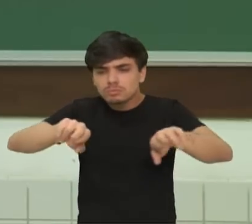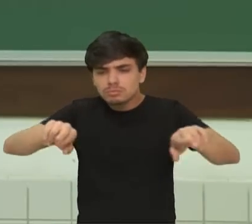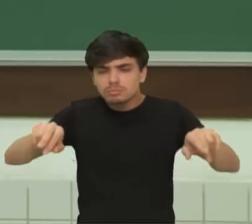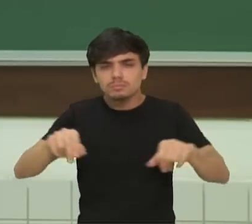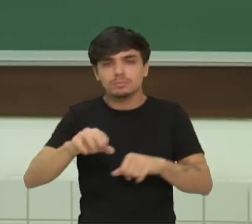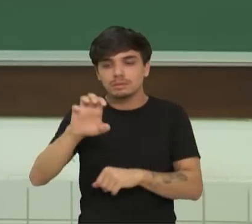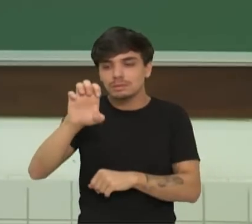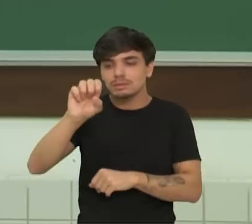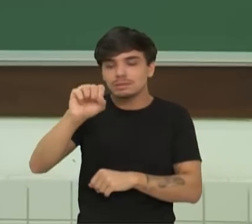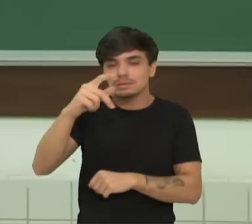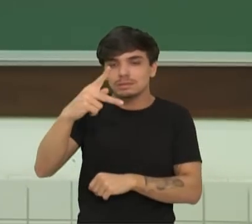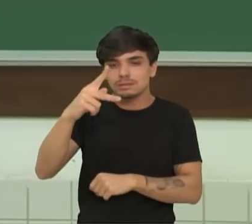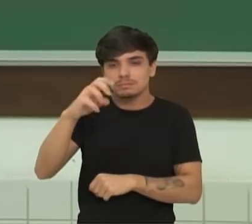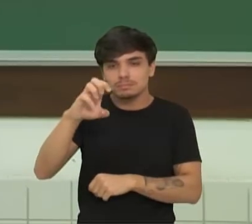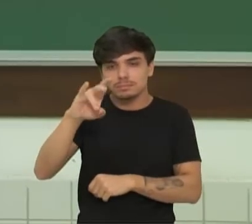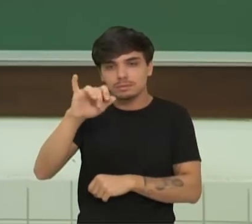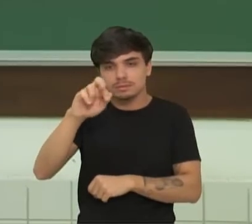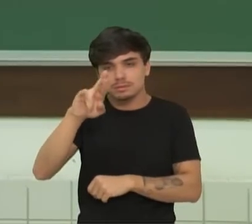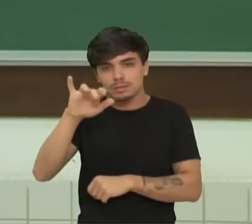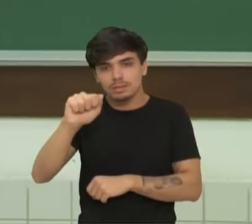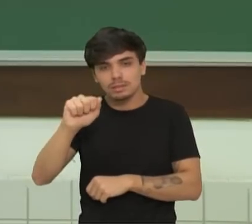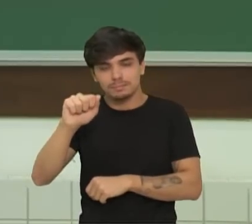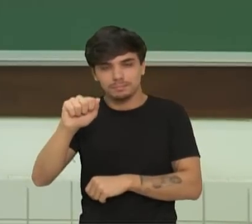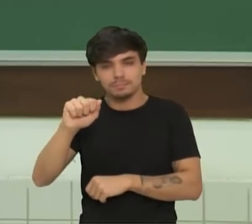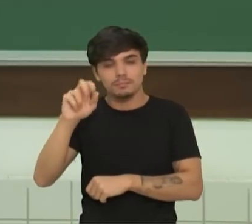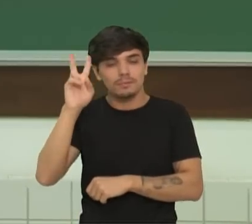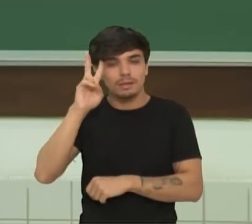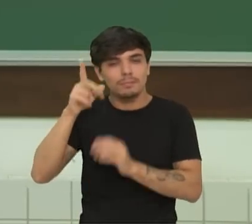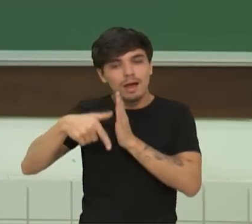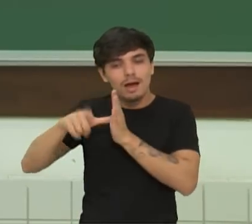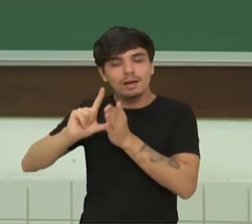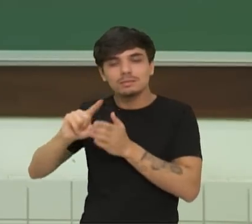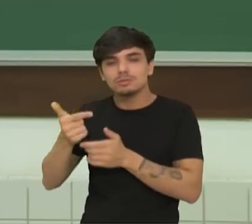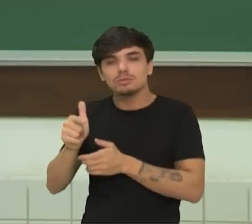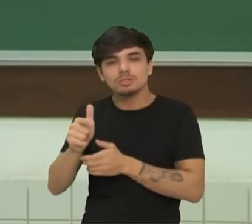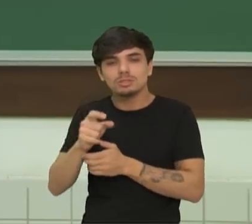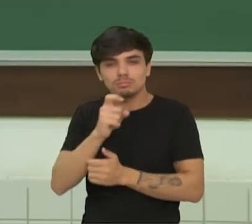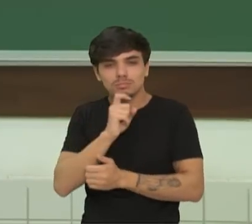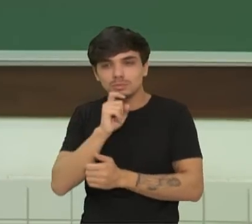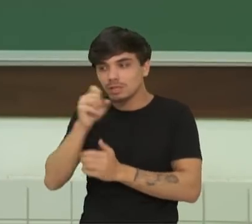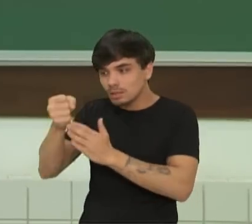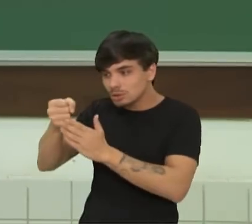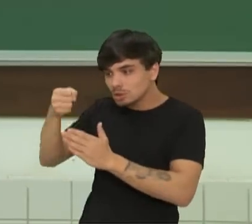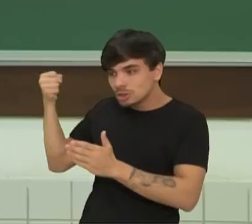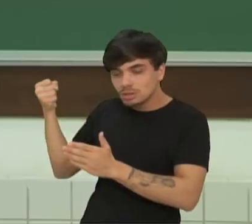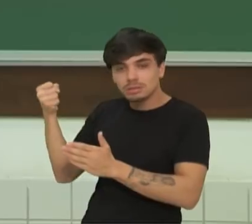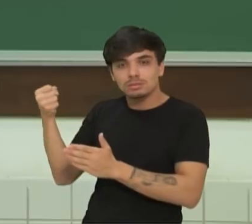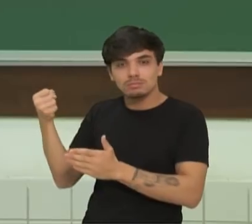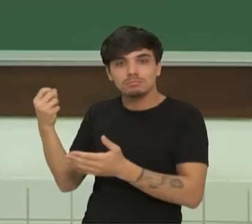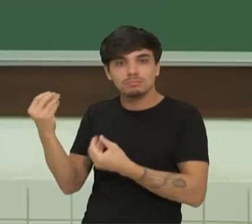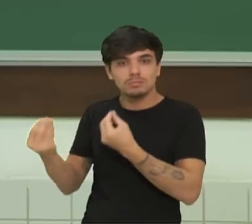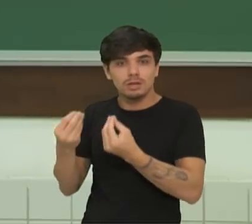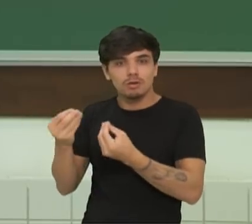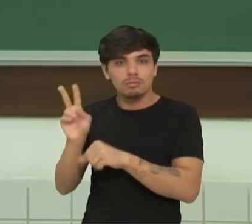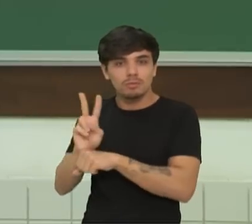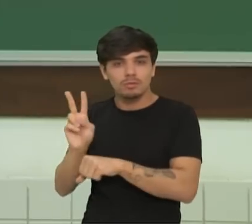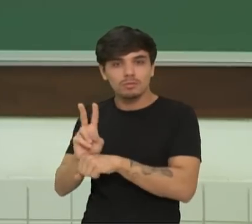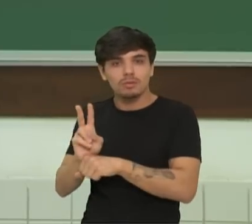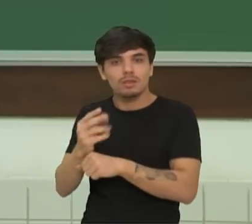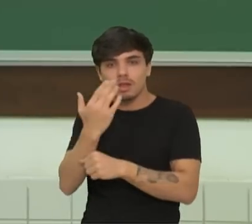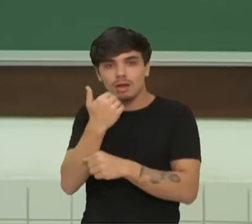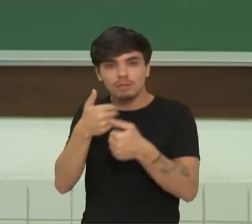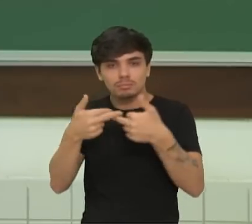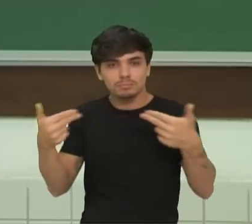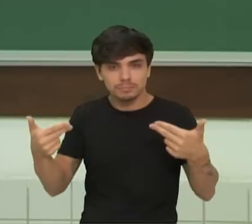especiaria. Lembra que na época não existia geladeira? Como que nós vamos conservar e dar sabor aos alimentos? Através das especiarias,